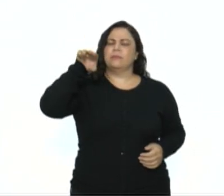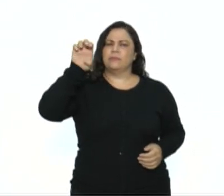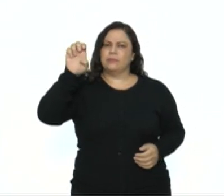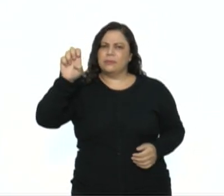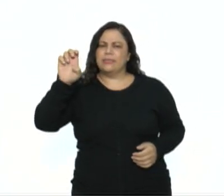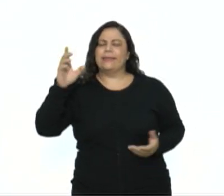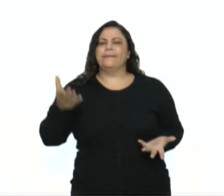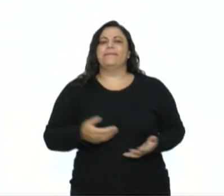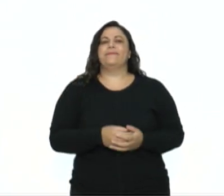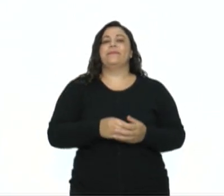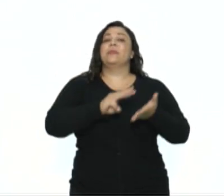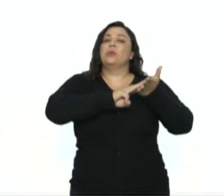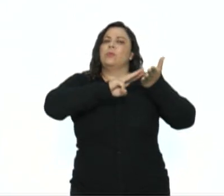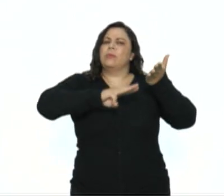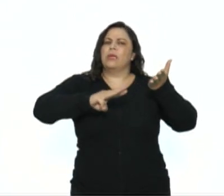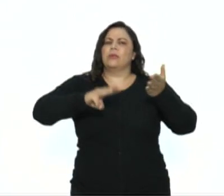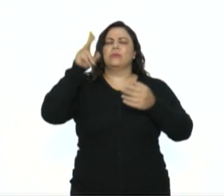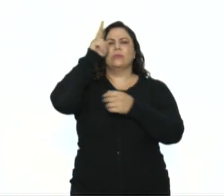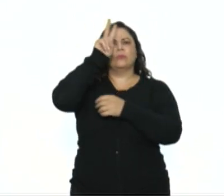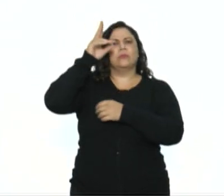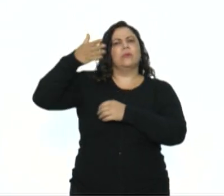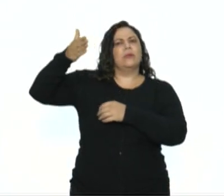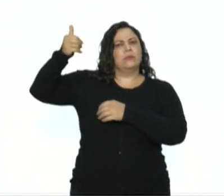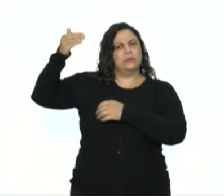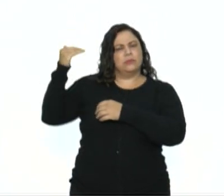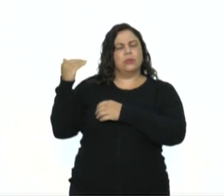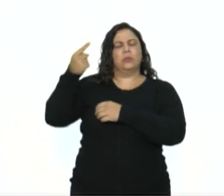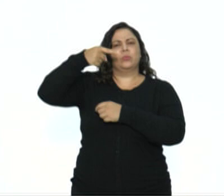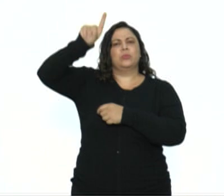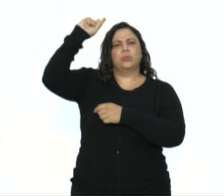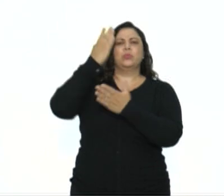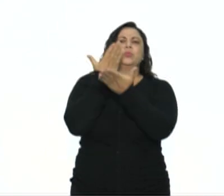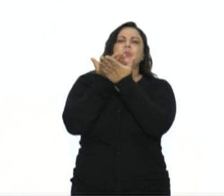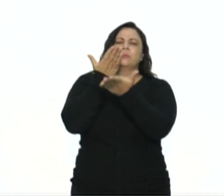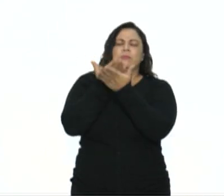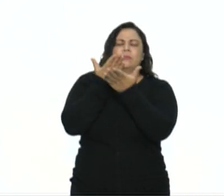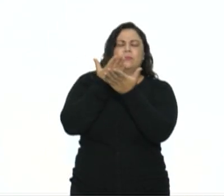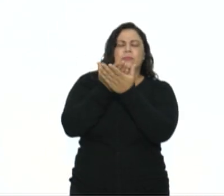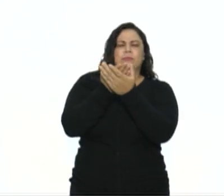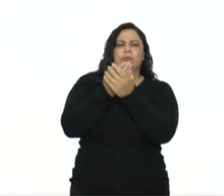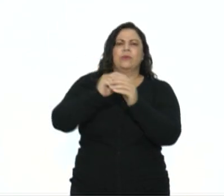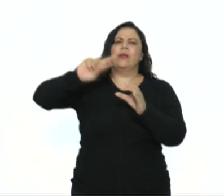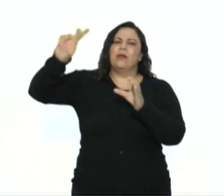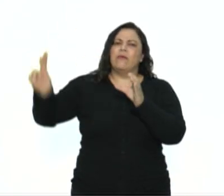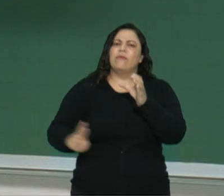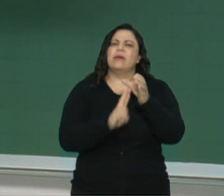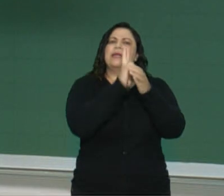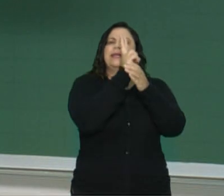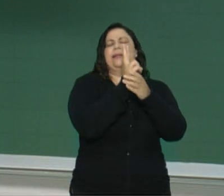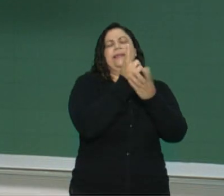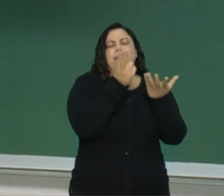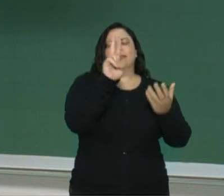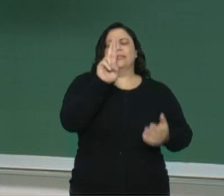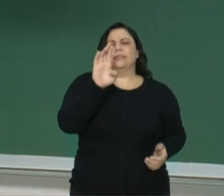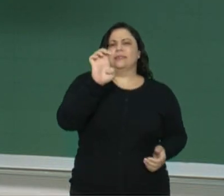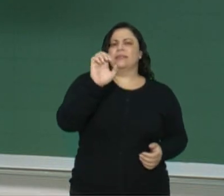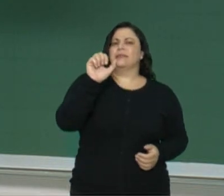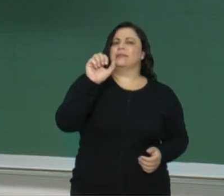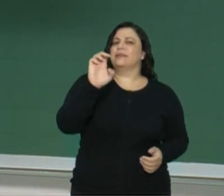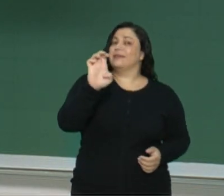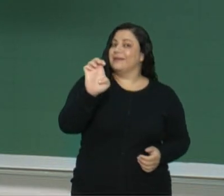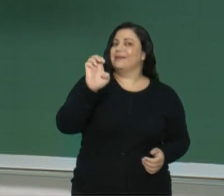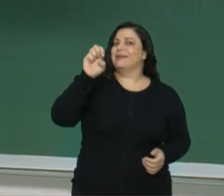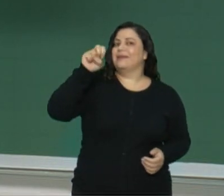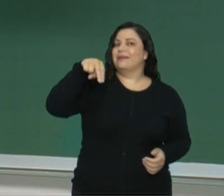na última aula nós vimos sobre ideias gerais de filosofia do Renascimento, mais especificamente